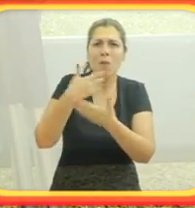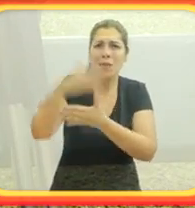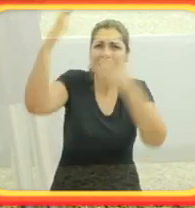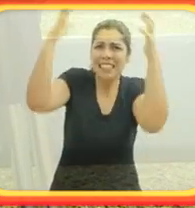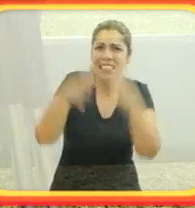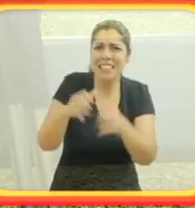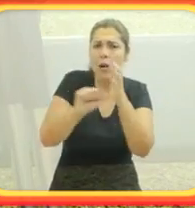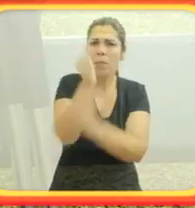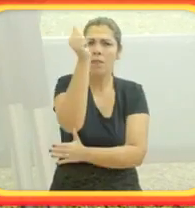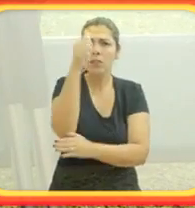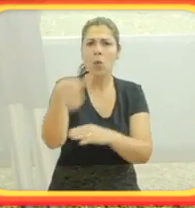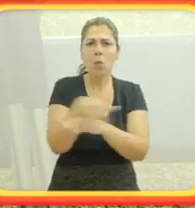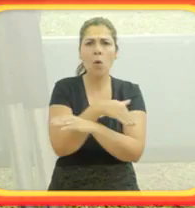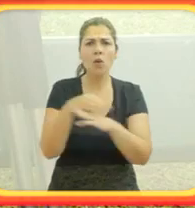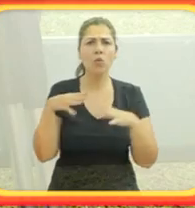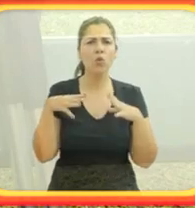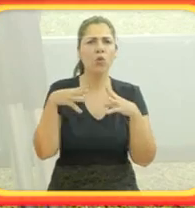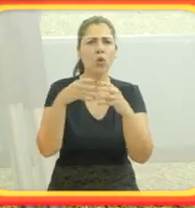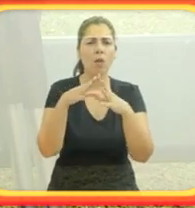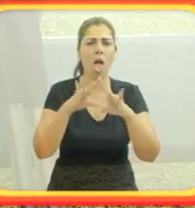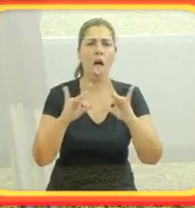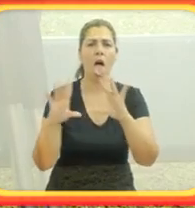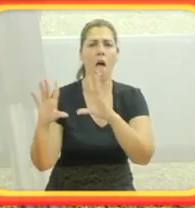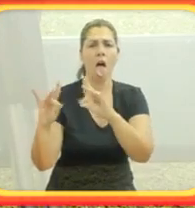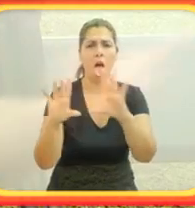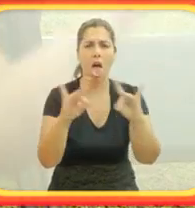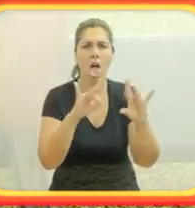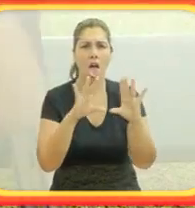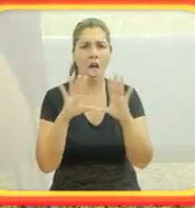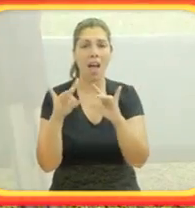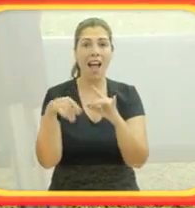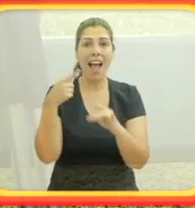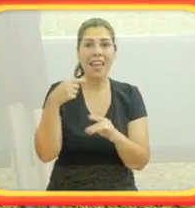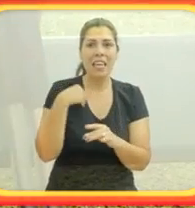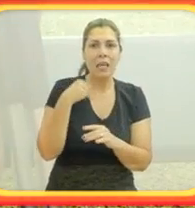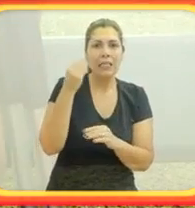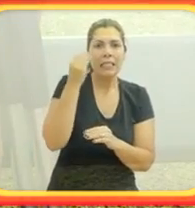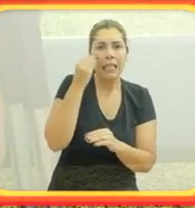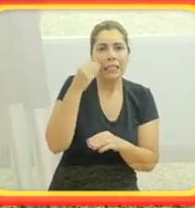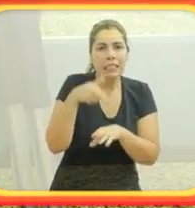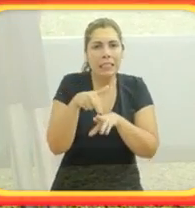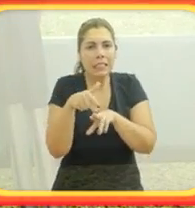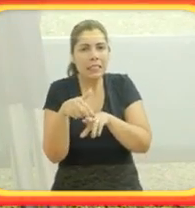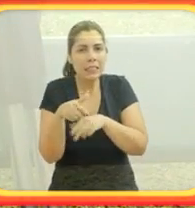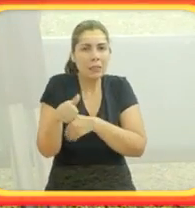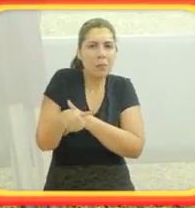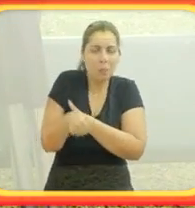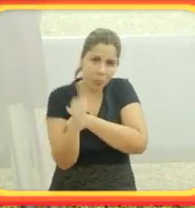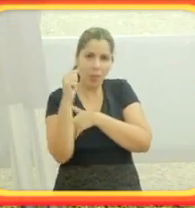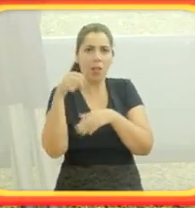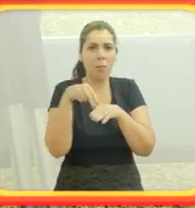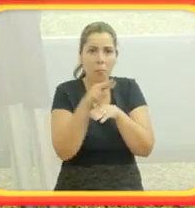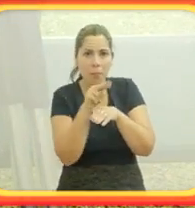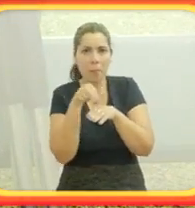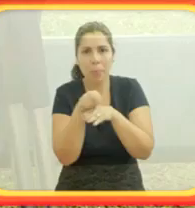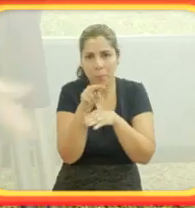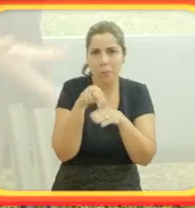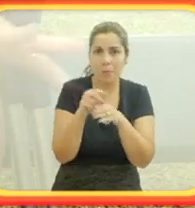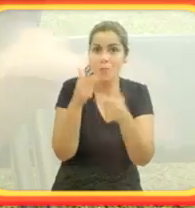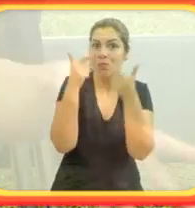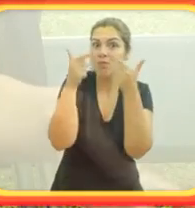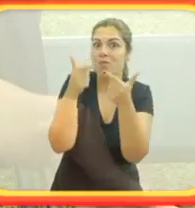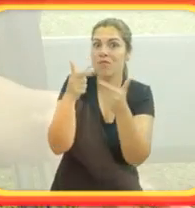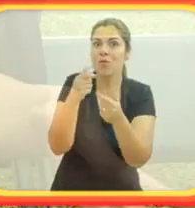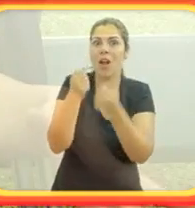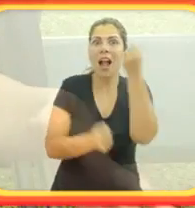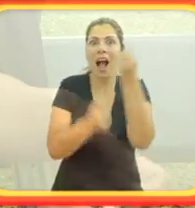Por exemplo, quando chovia, chegou uma vez, eu estava no meio da rua, começou a chover de uma vez. E a rua ficou toda enlamaçada. E eu